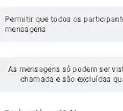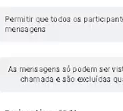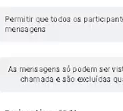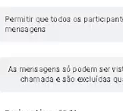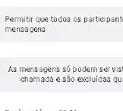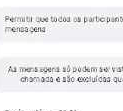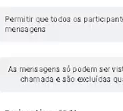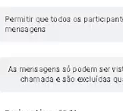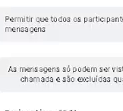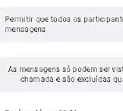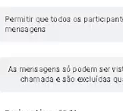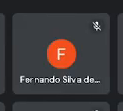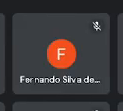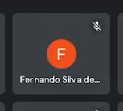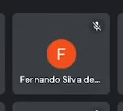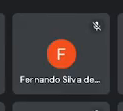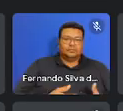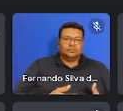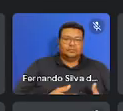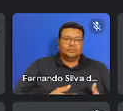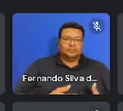Rosiane.